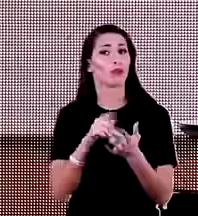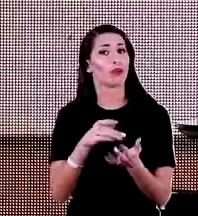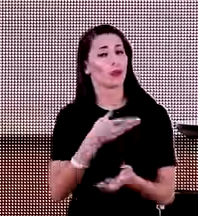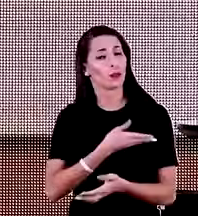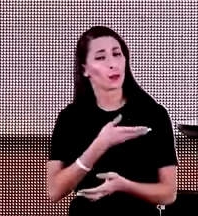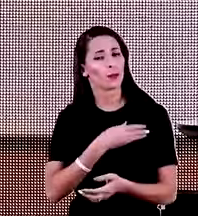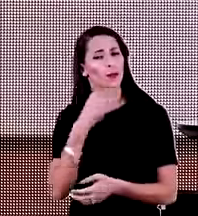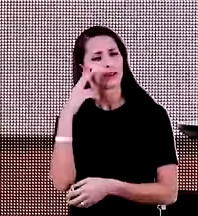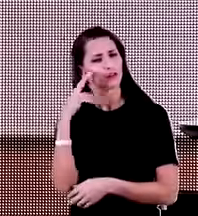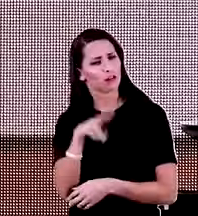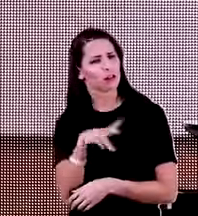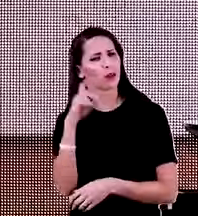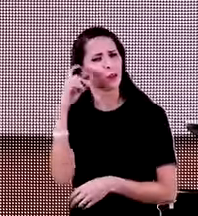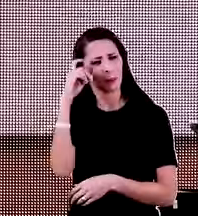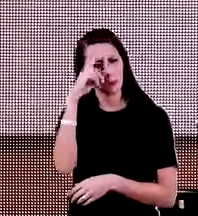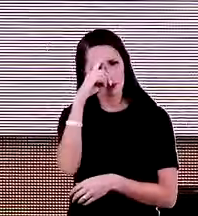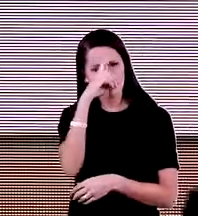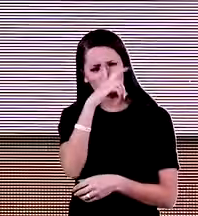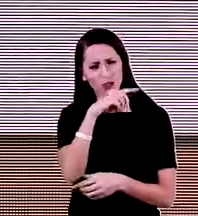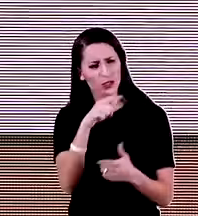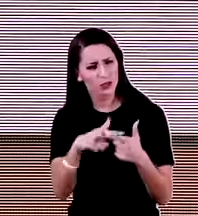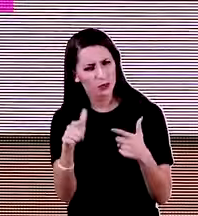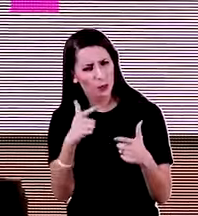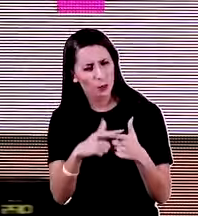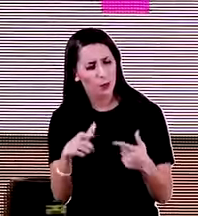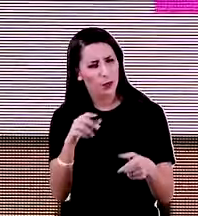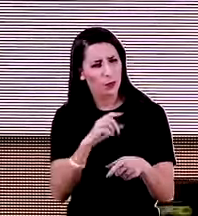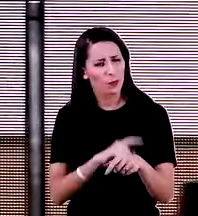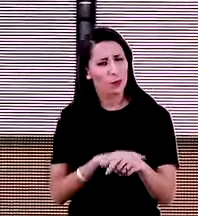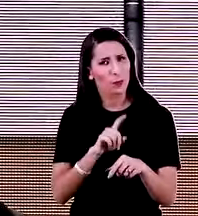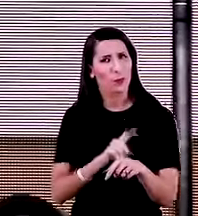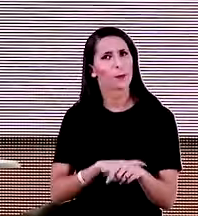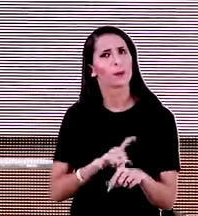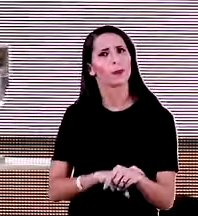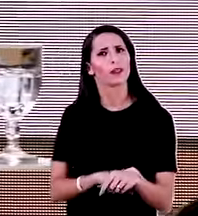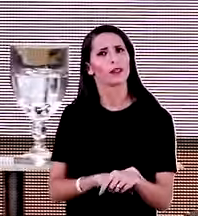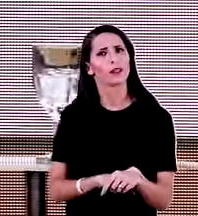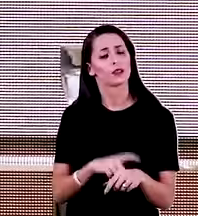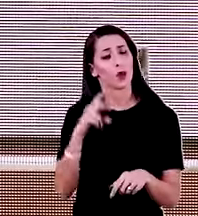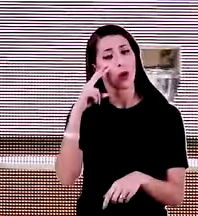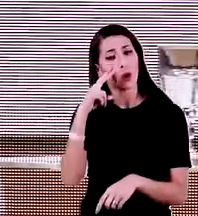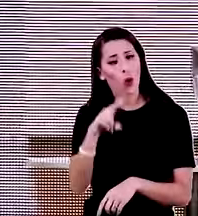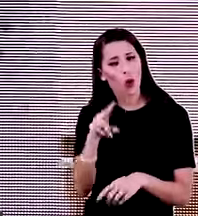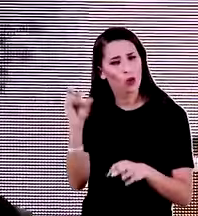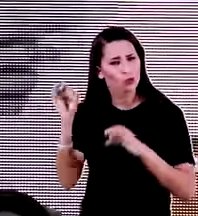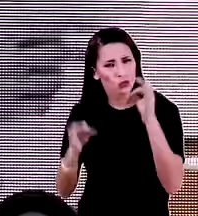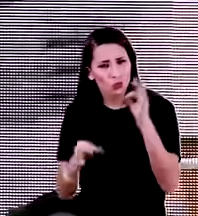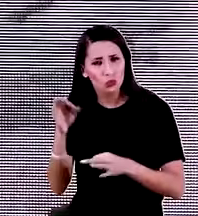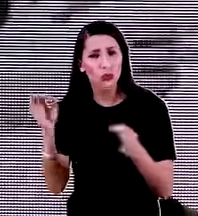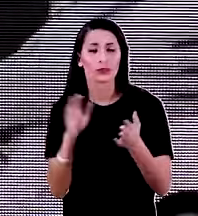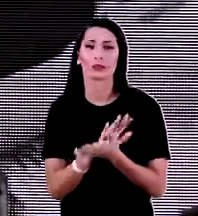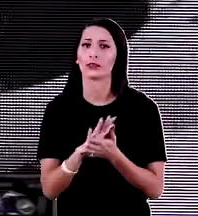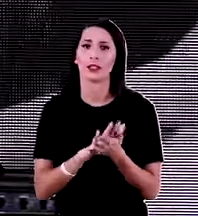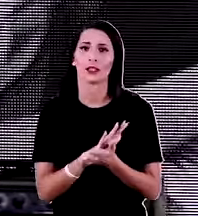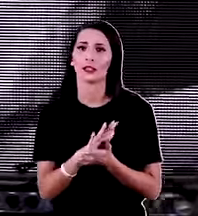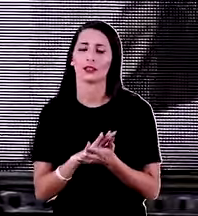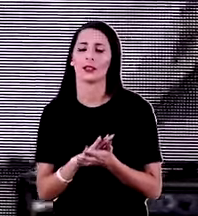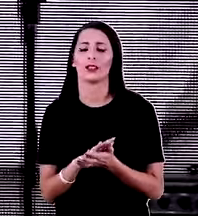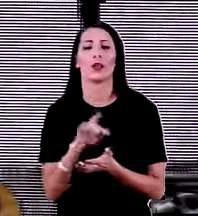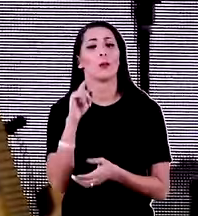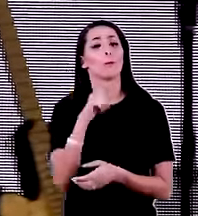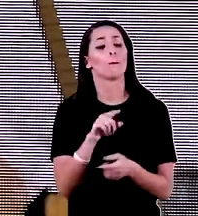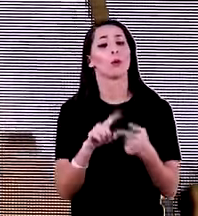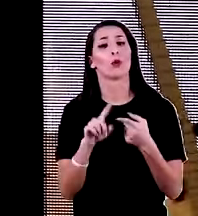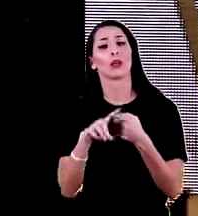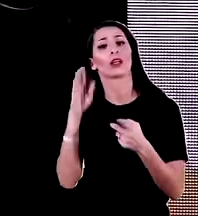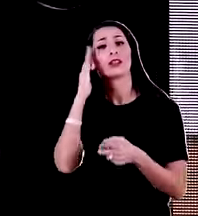pode? Porque ele não vai julgar a gente. Ele vai entender que aquilo faz parte da nossa humanidade. Sabe? Nós